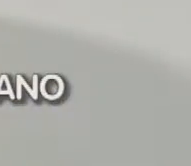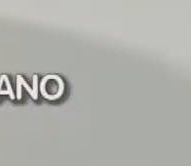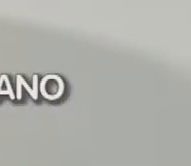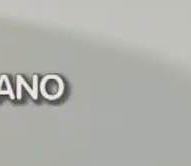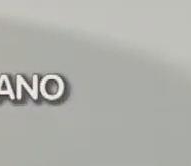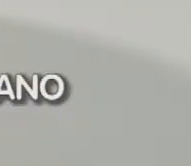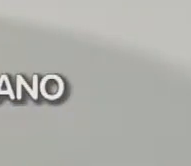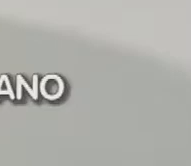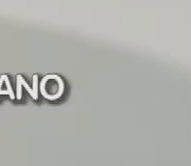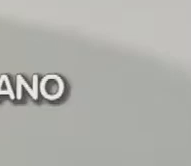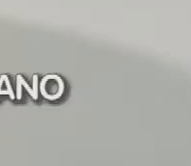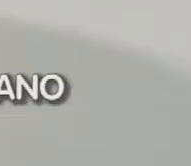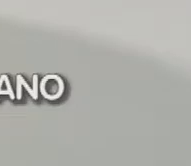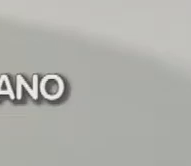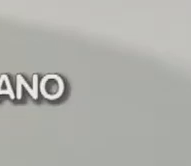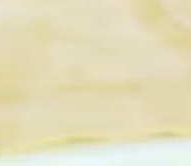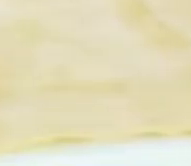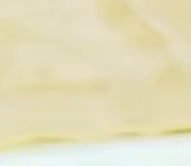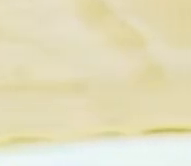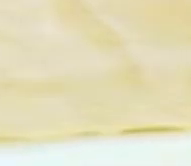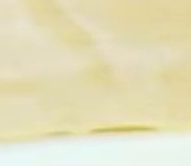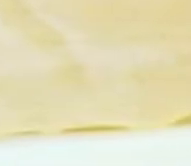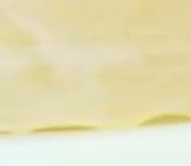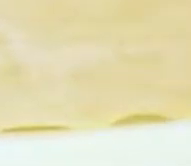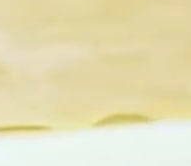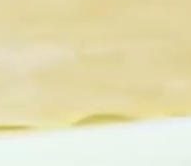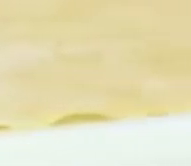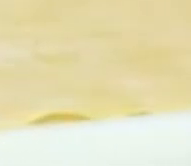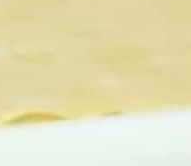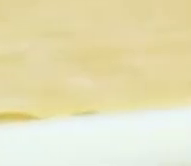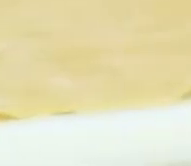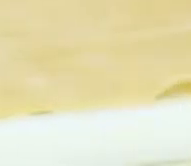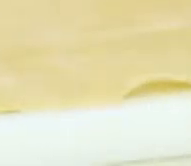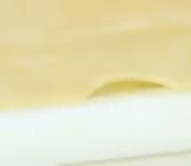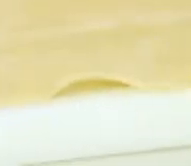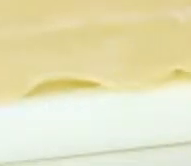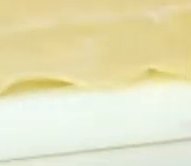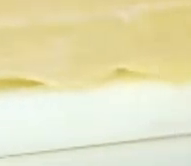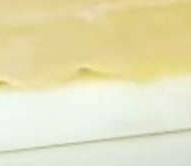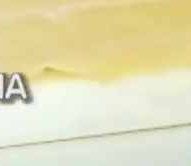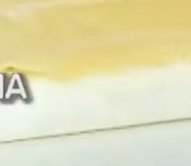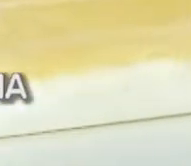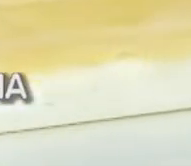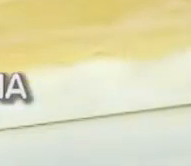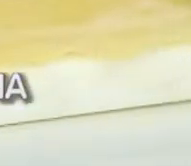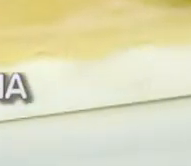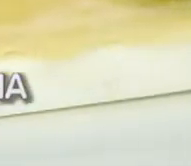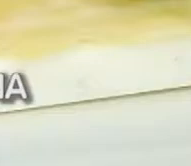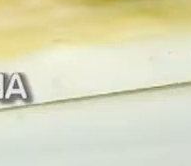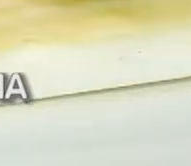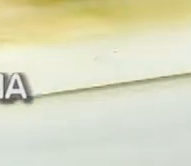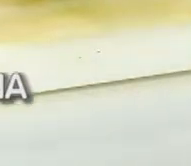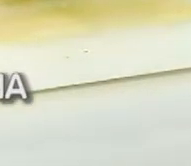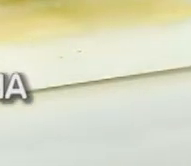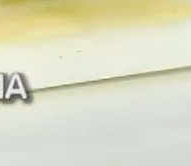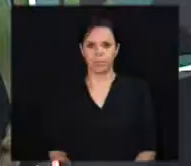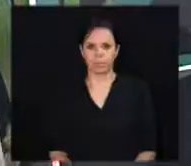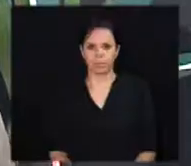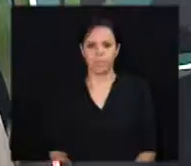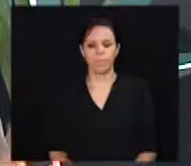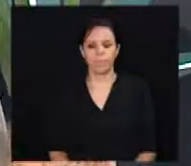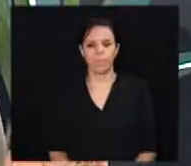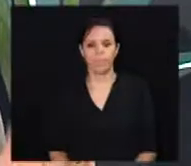de 1/4 de limão siciliano. E para a massa, 100 gramas de gema de ovo e 100 gramas de farinha de